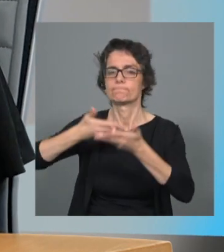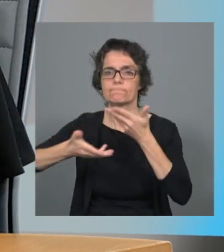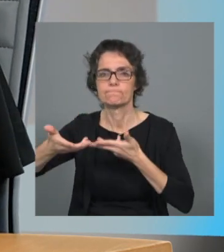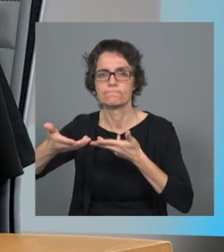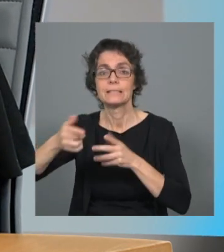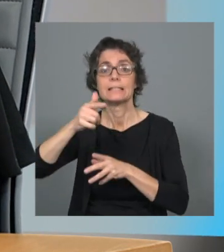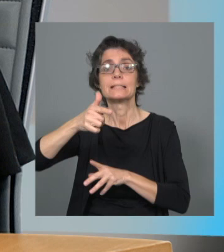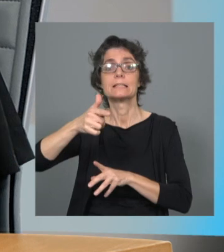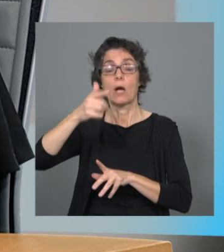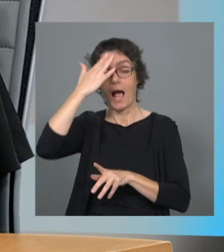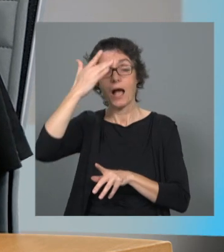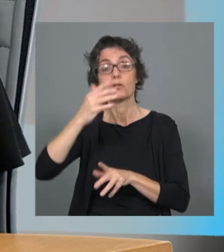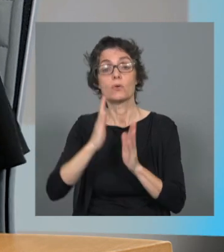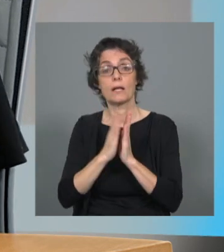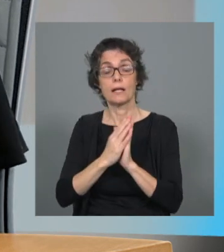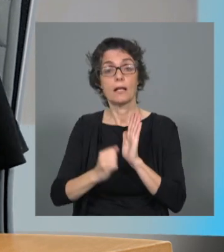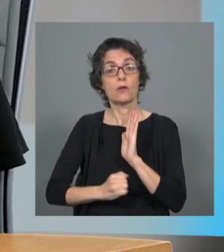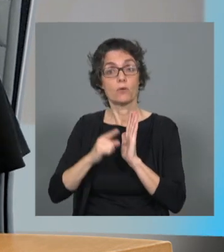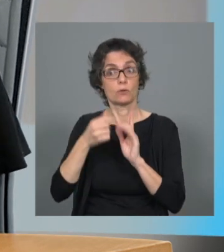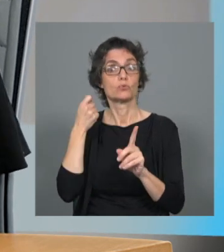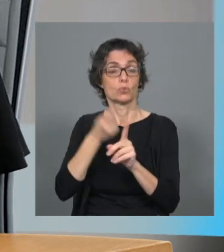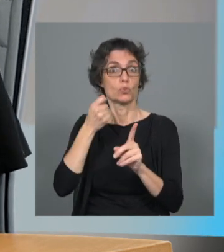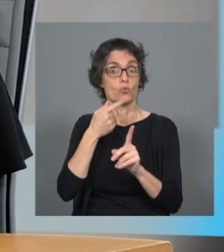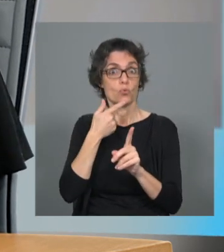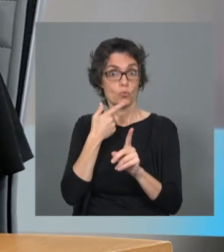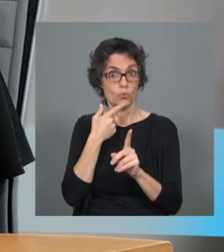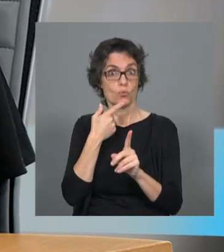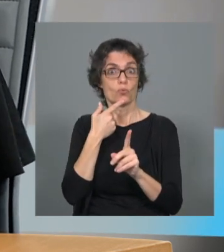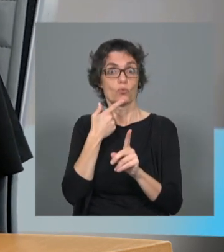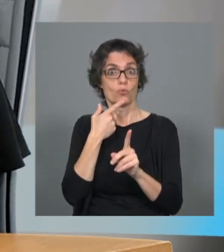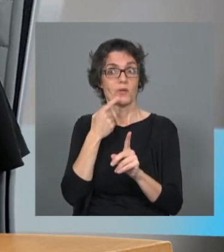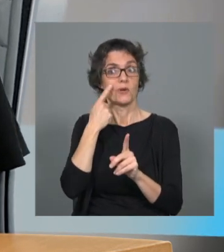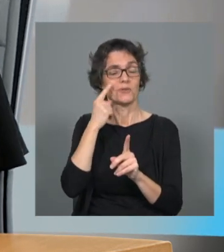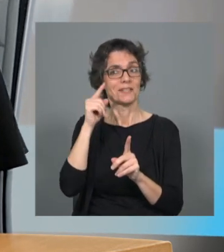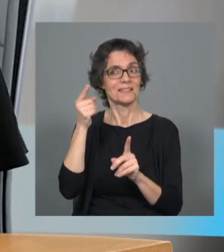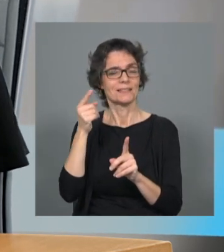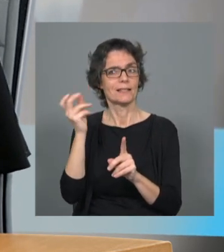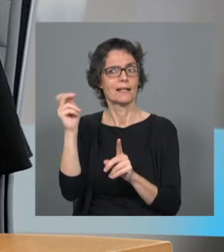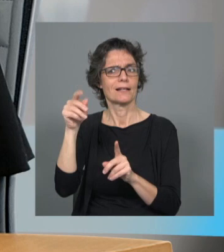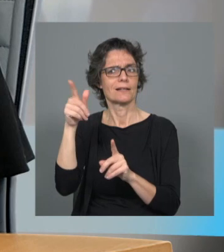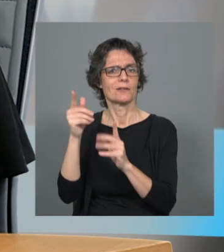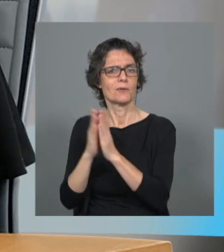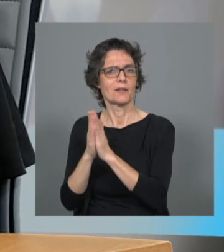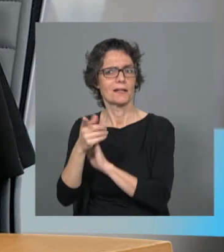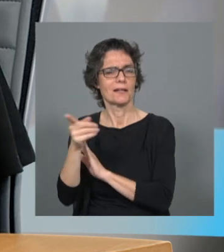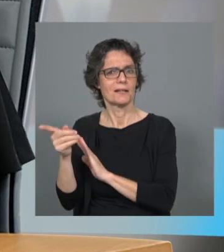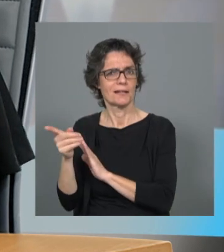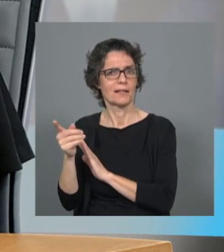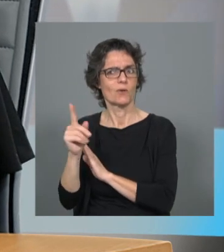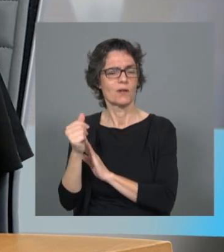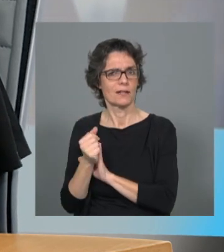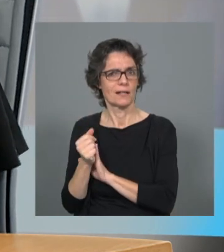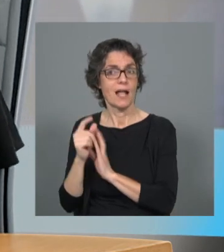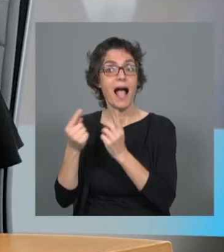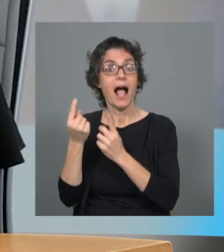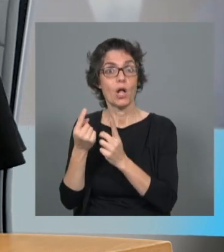Católica será um grande desafio conhecer aquilo que acontece nas outras igrejas. Algumas estão